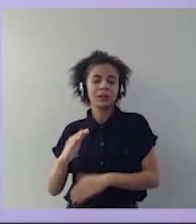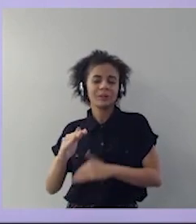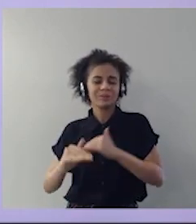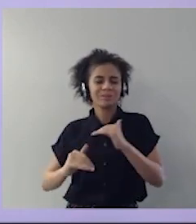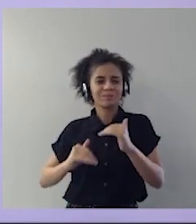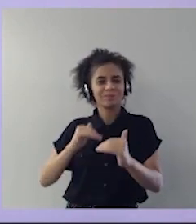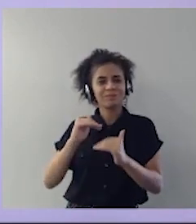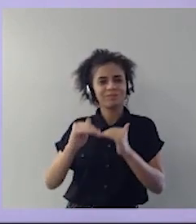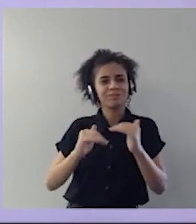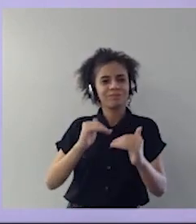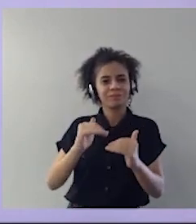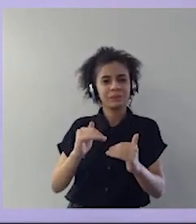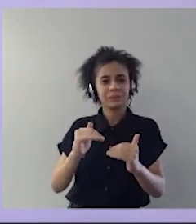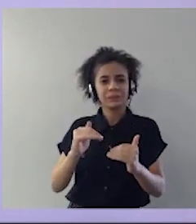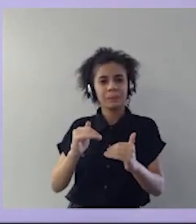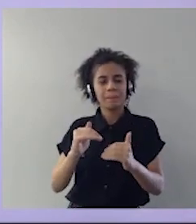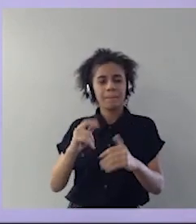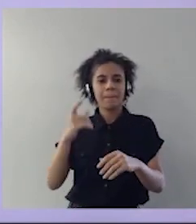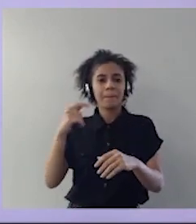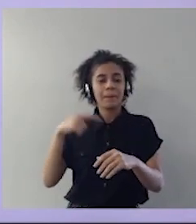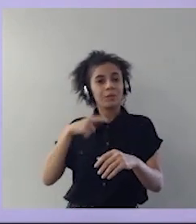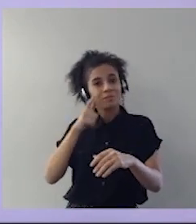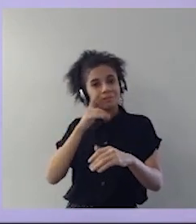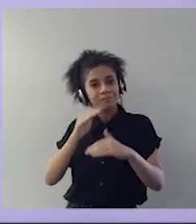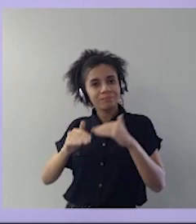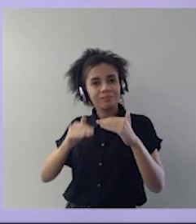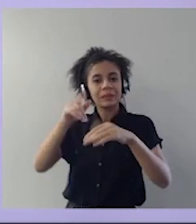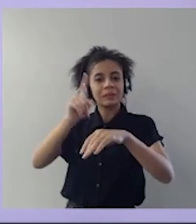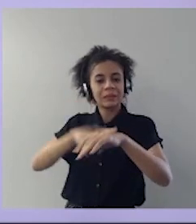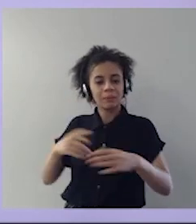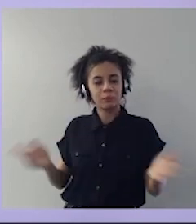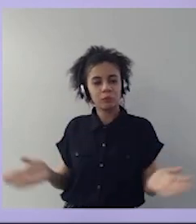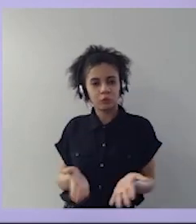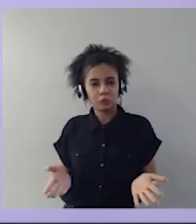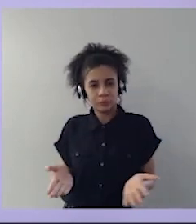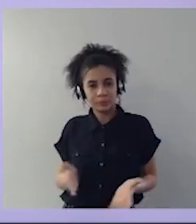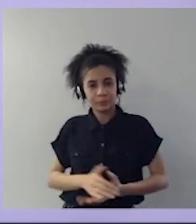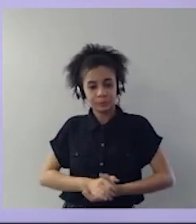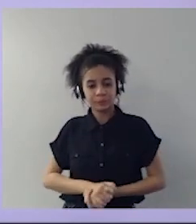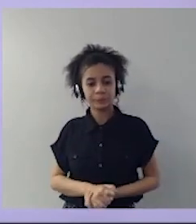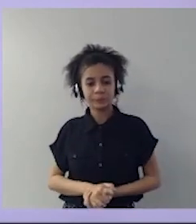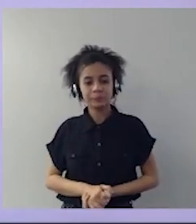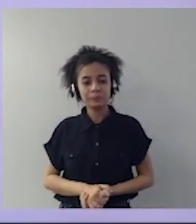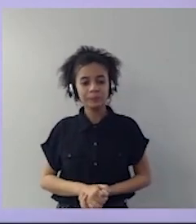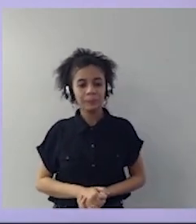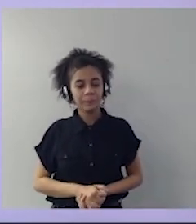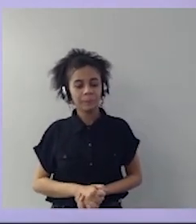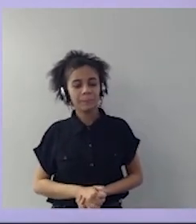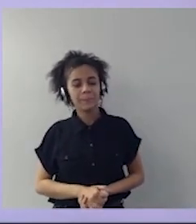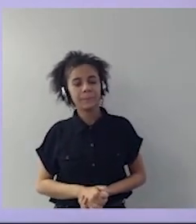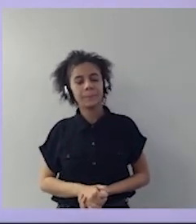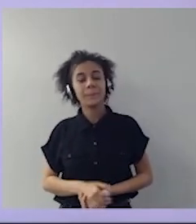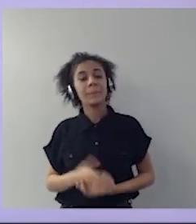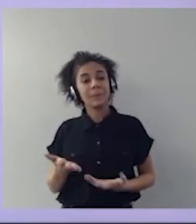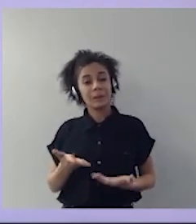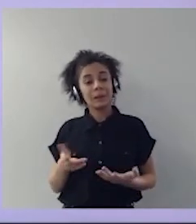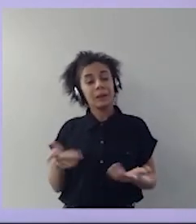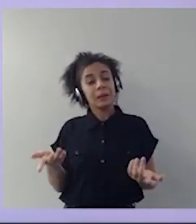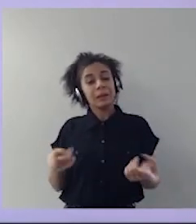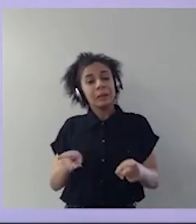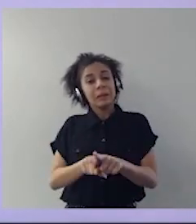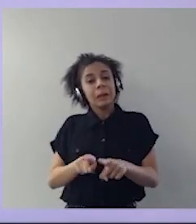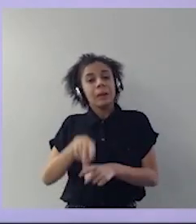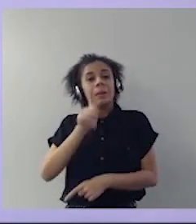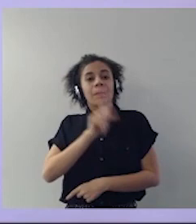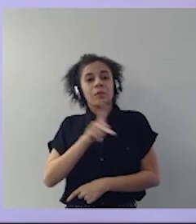ultrapassando, assim espero, nos dias de hoje. E como apontou o professor